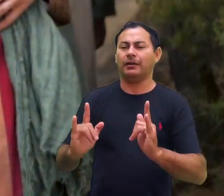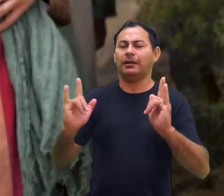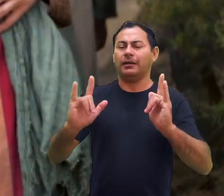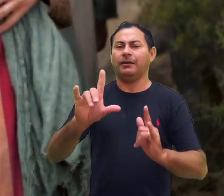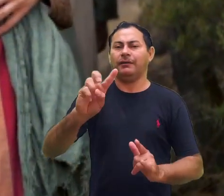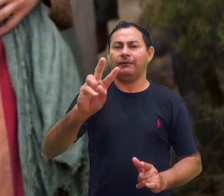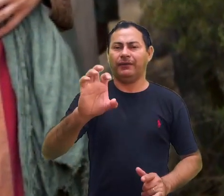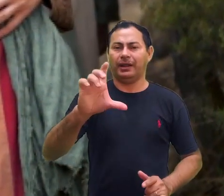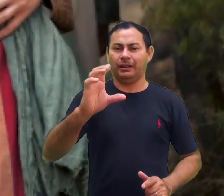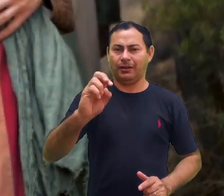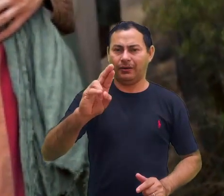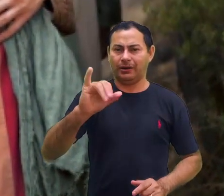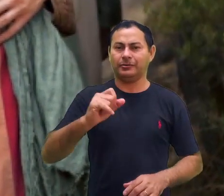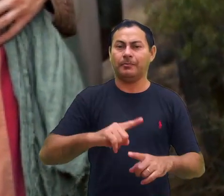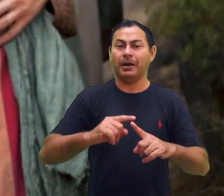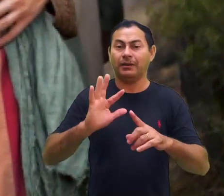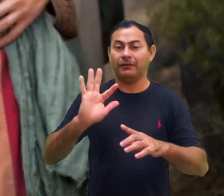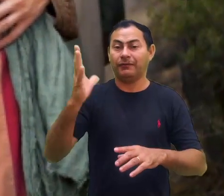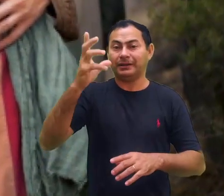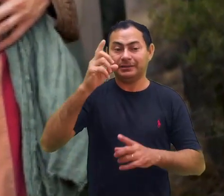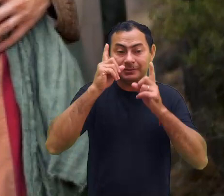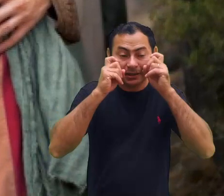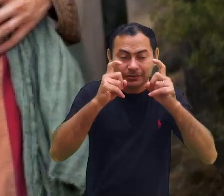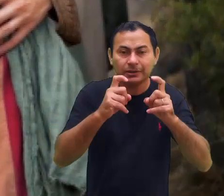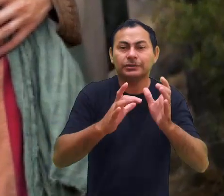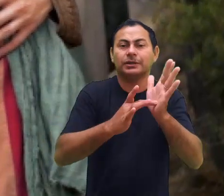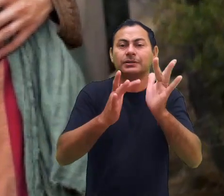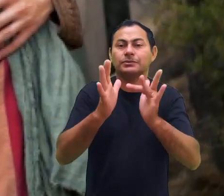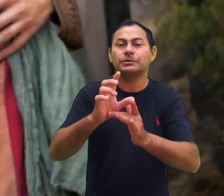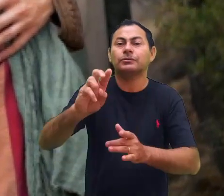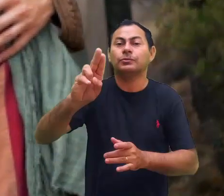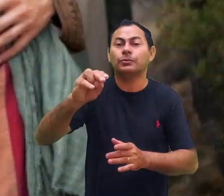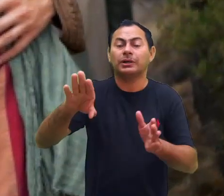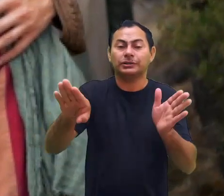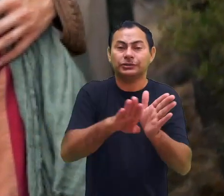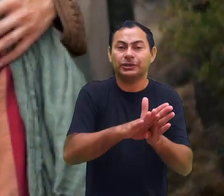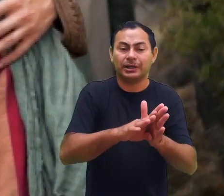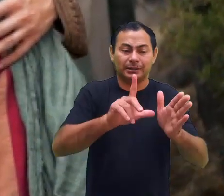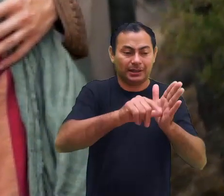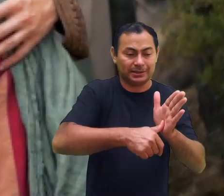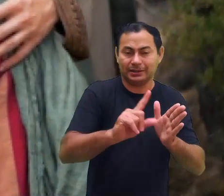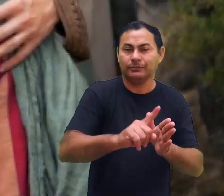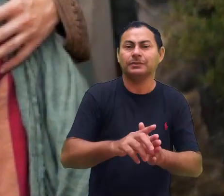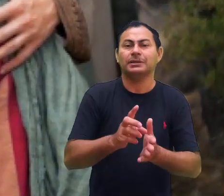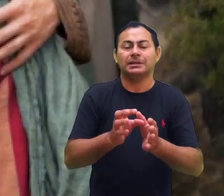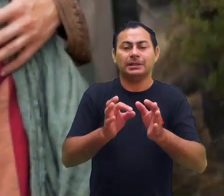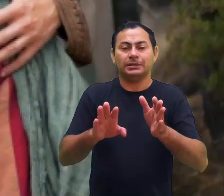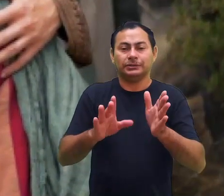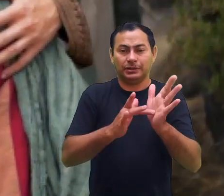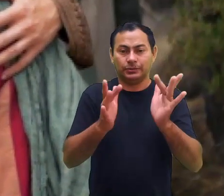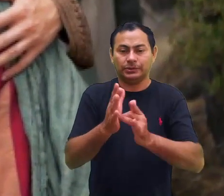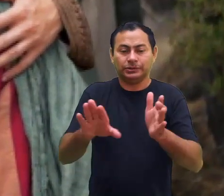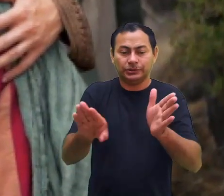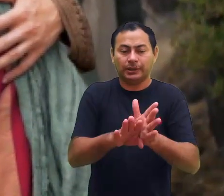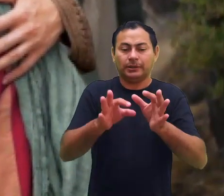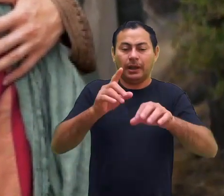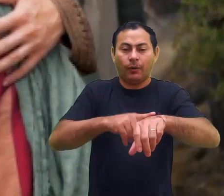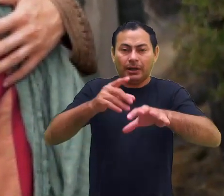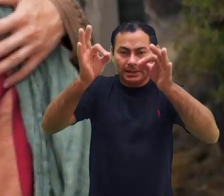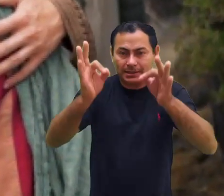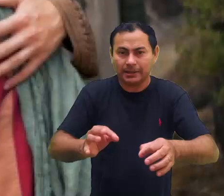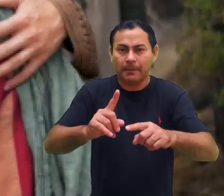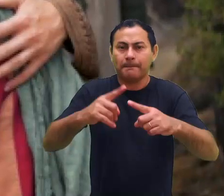para o velório também. Fato interessante é que Jesus nunca chega atrasado, ele chega exatamente na hora